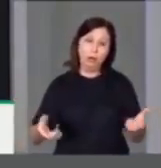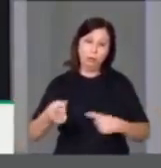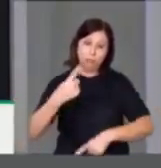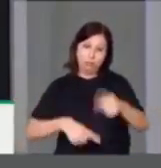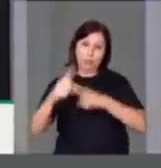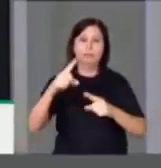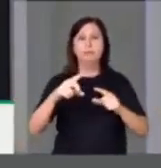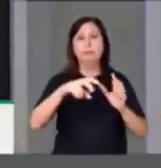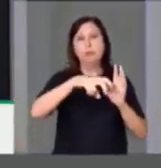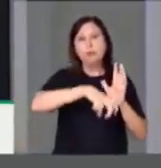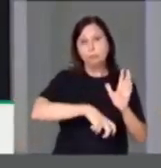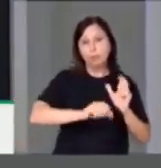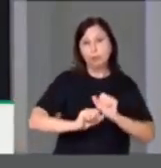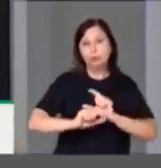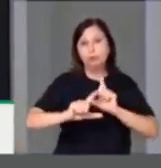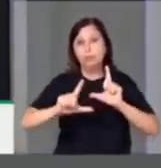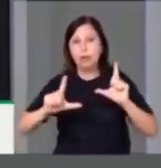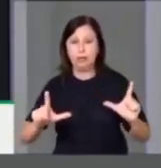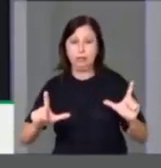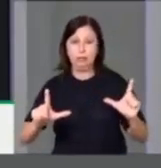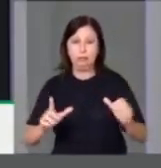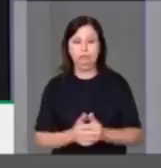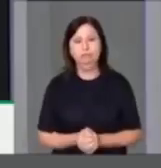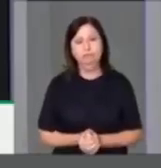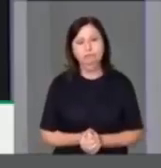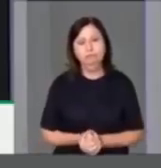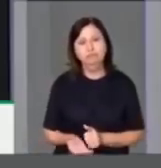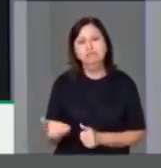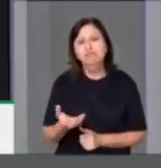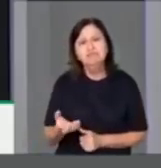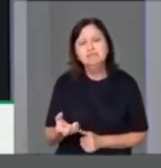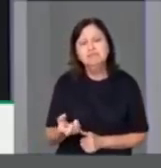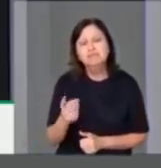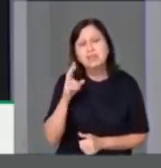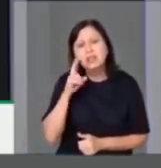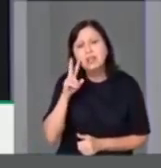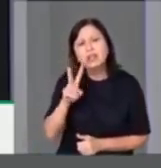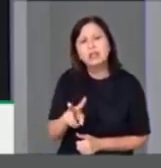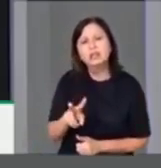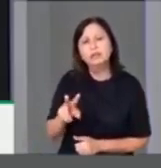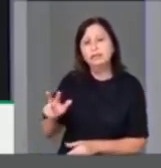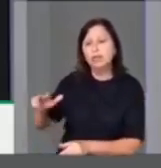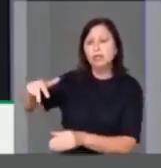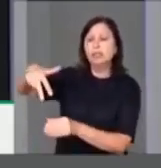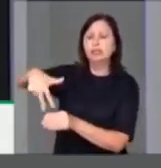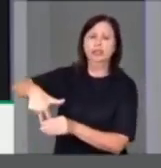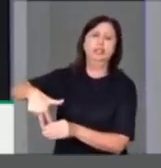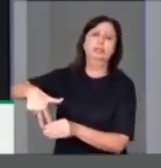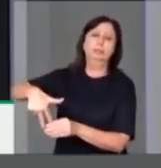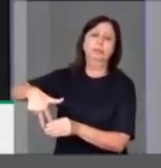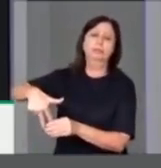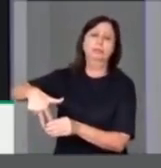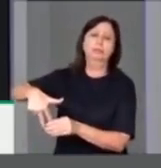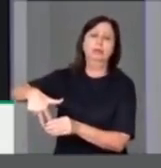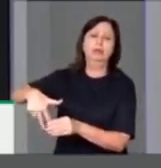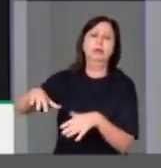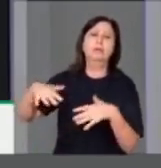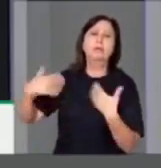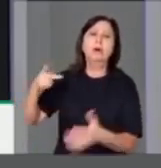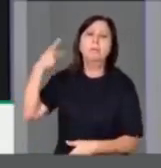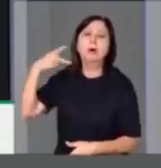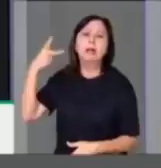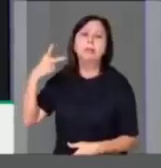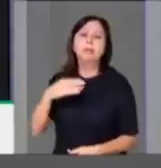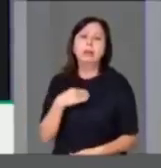quero ver o oposicionista à reforma que tem coragem de subir aqui nessa tribuna e falar que defende aumento de imposto, aumento de inflação ou aumento de